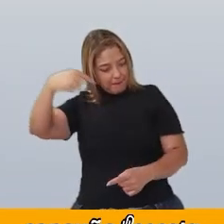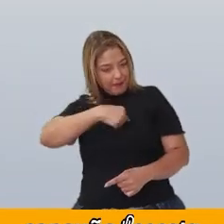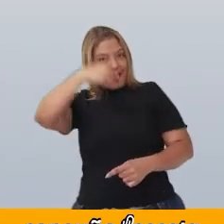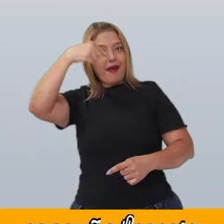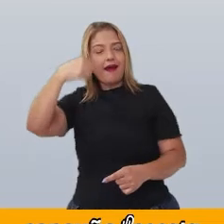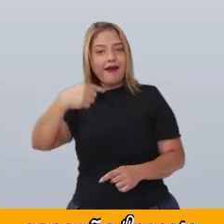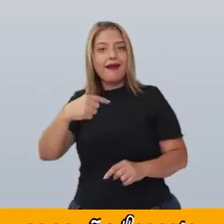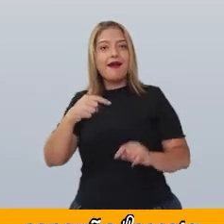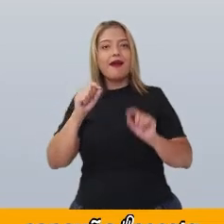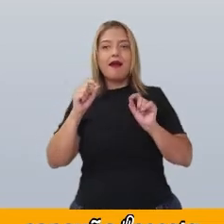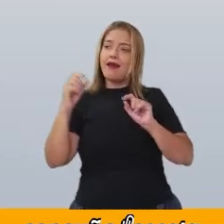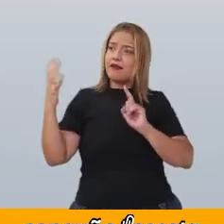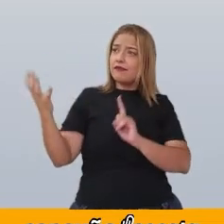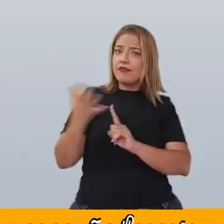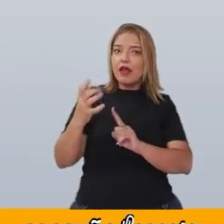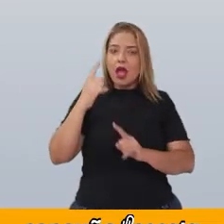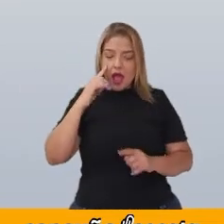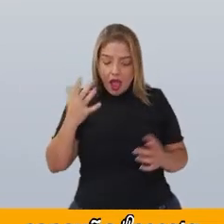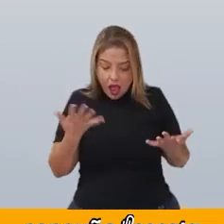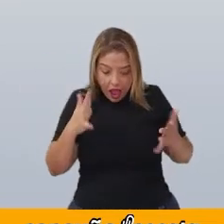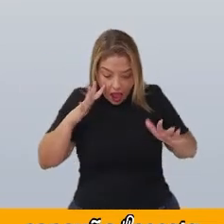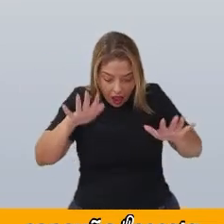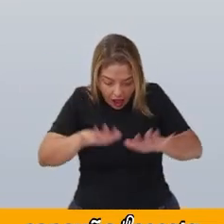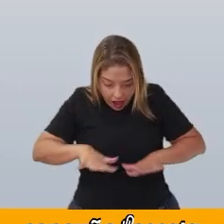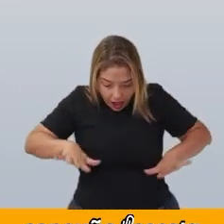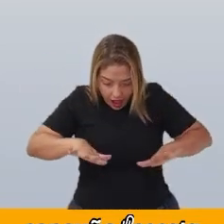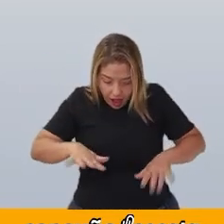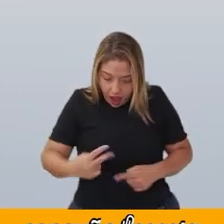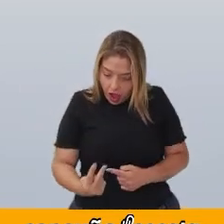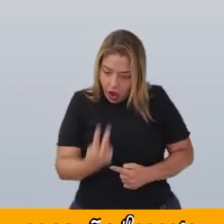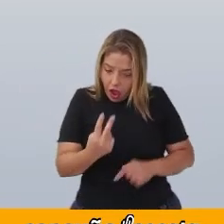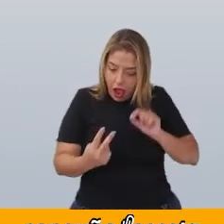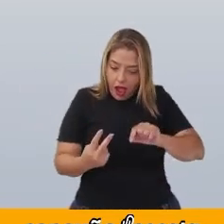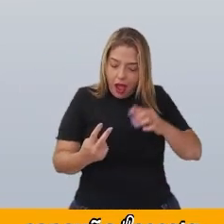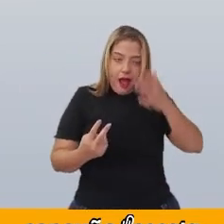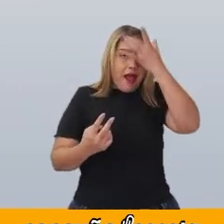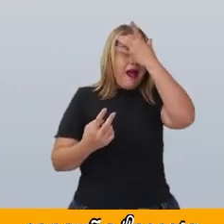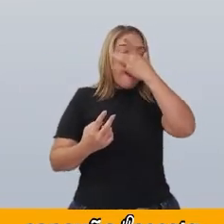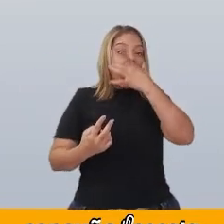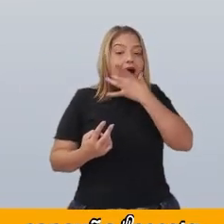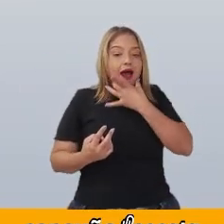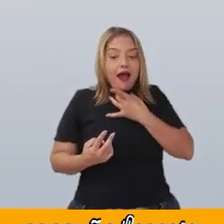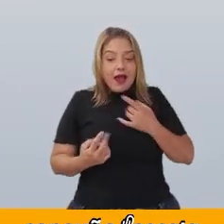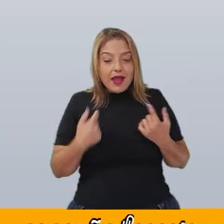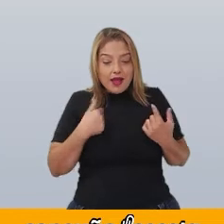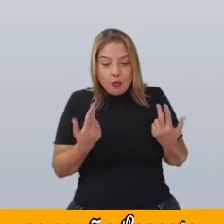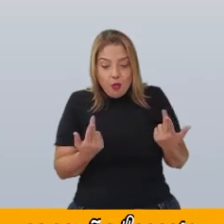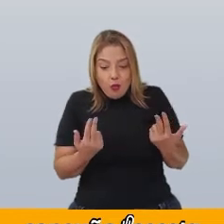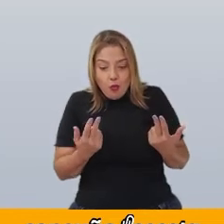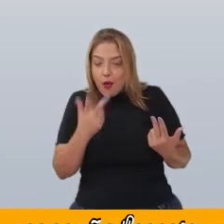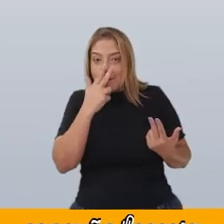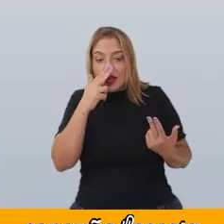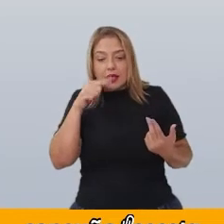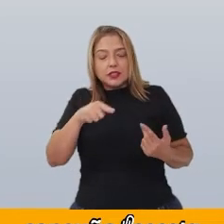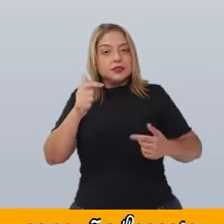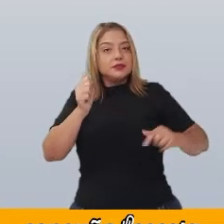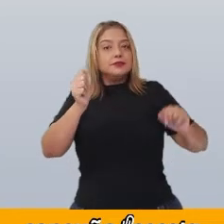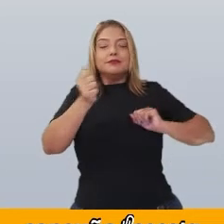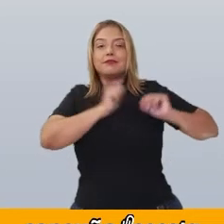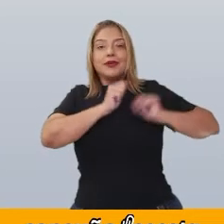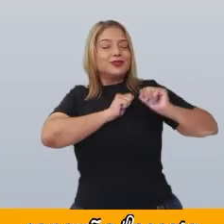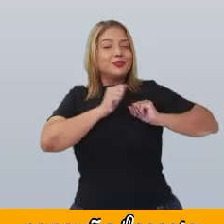que o reflexo era do seu próprio rosto, Narciso imediatamente se apaixonou pela imagem.